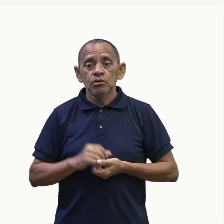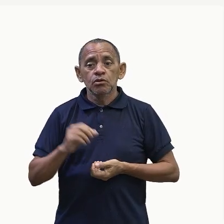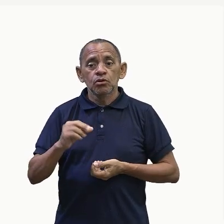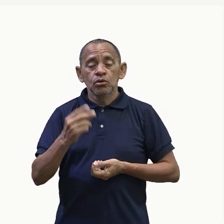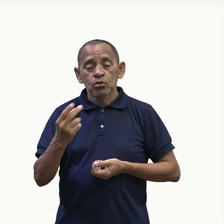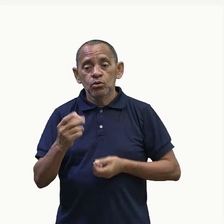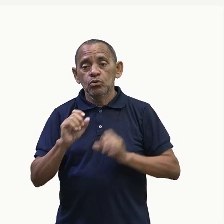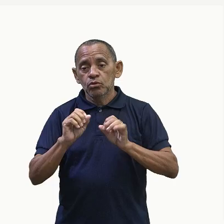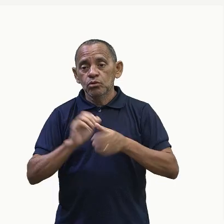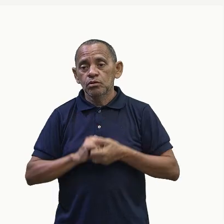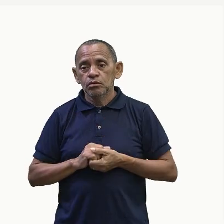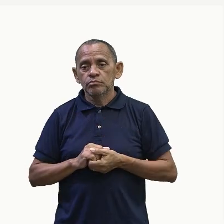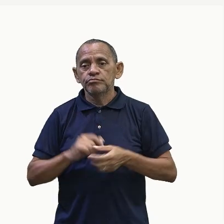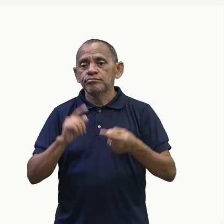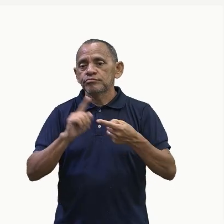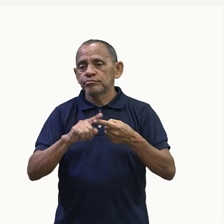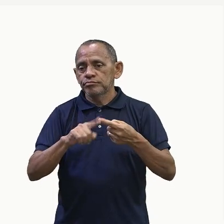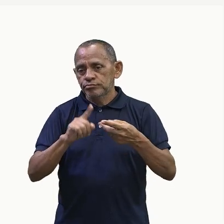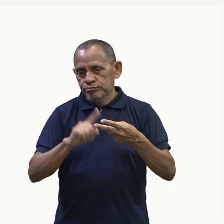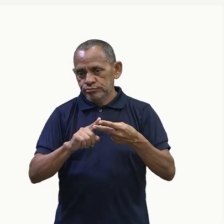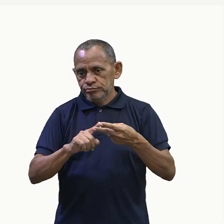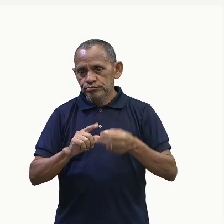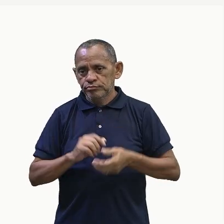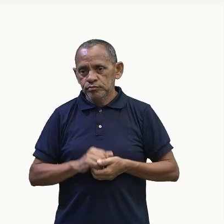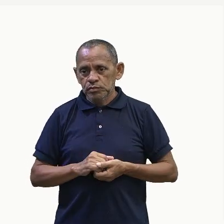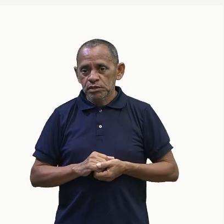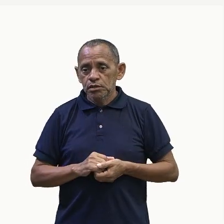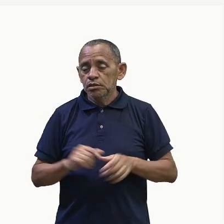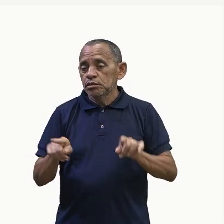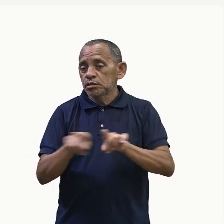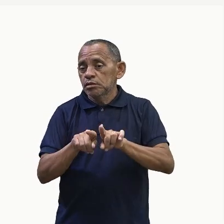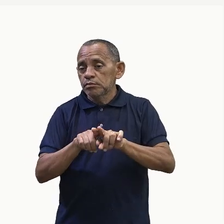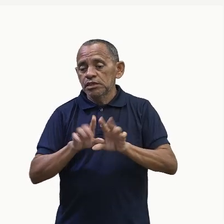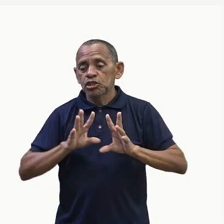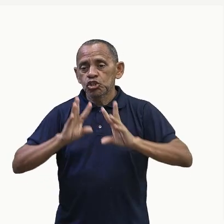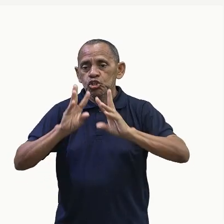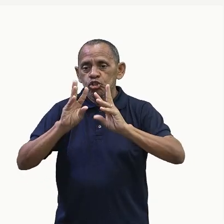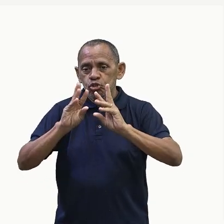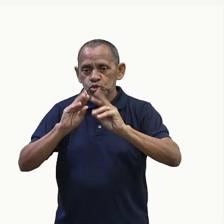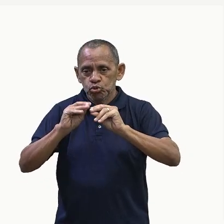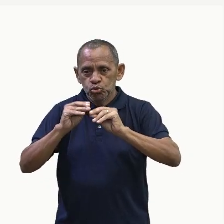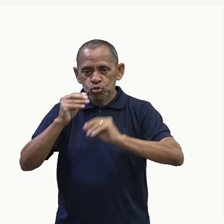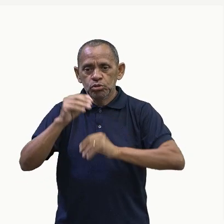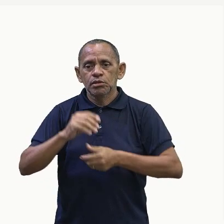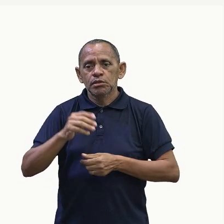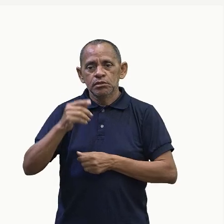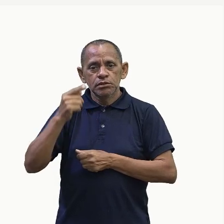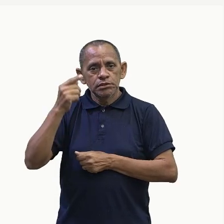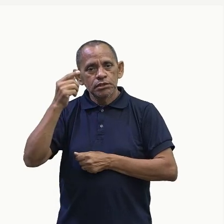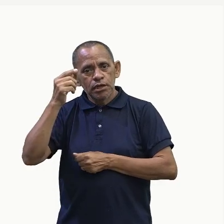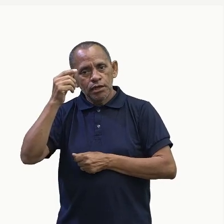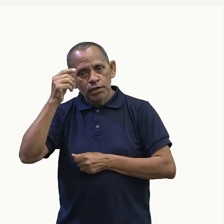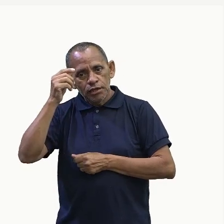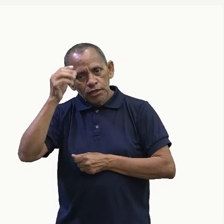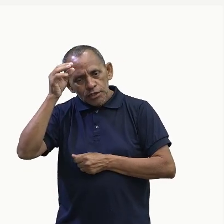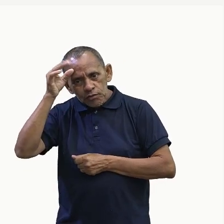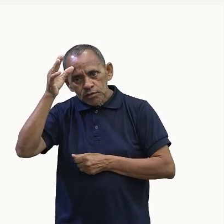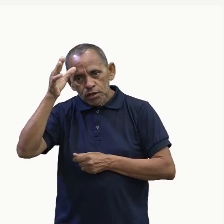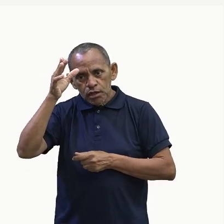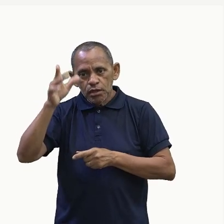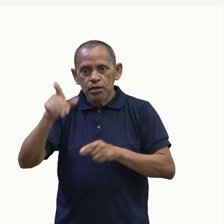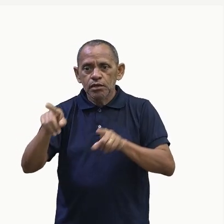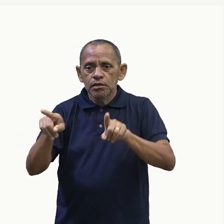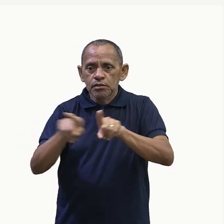púricas, adenina e guanina. Tá? Então, toda essa compreensão aqui que eu estou comentando